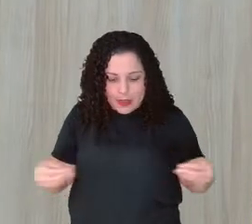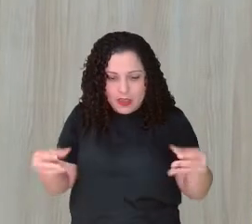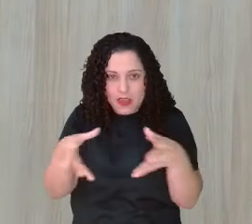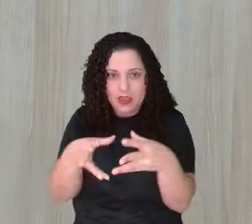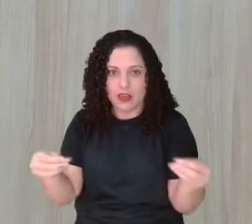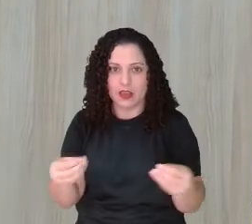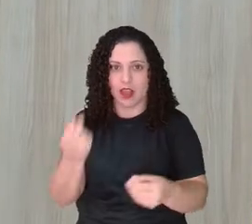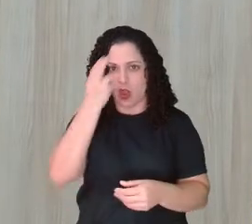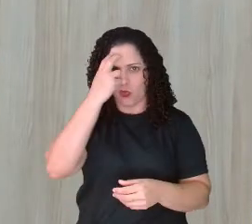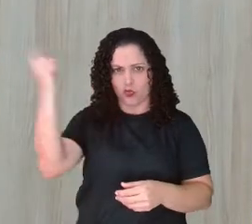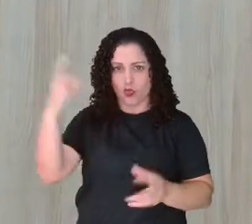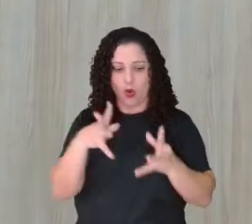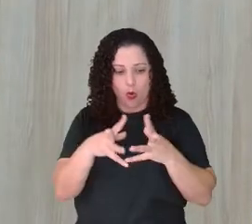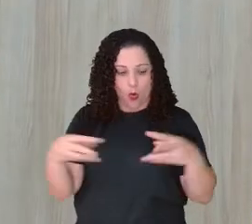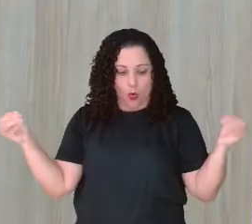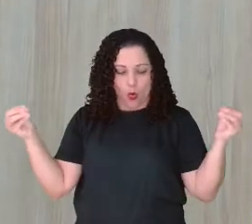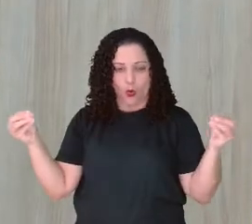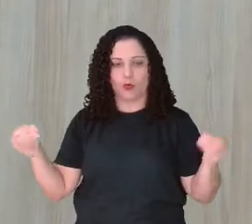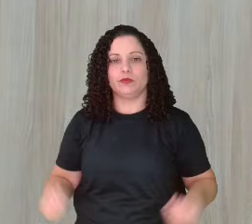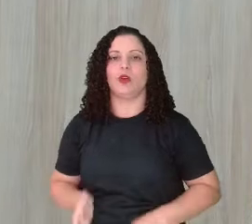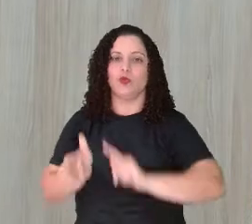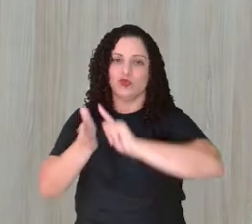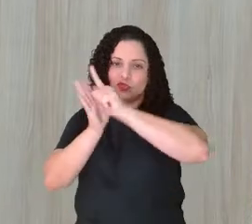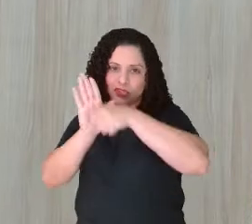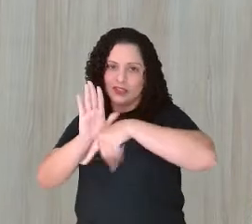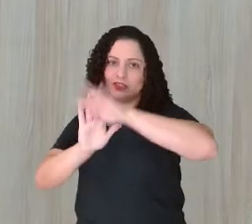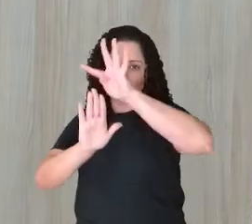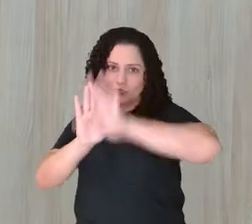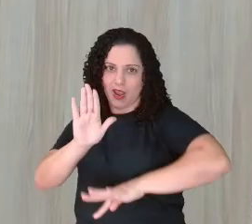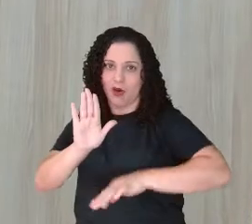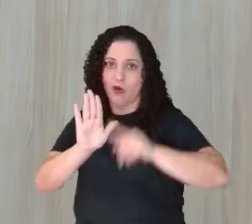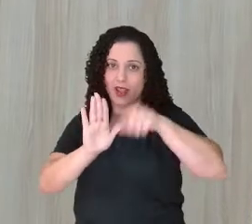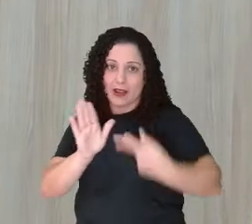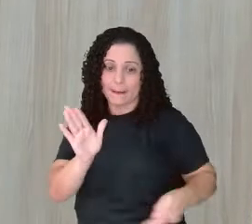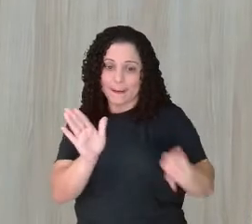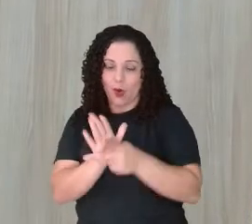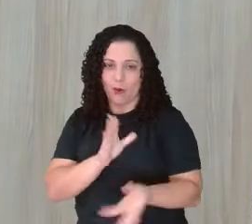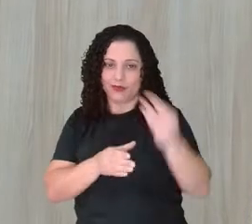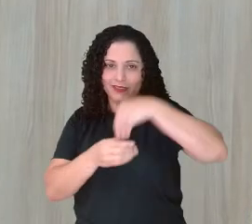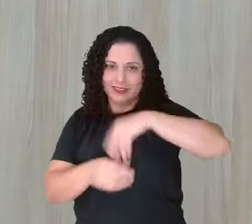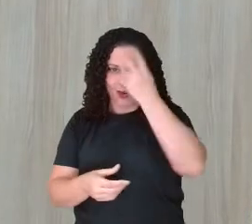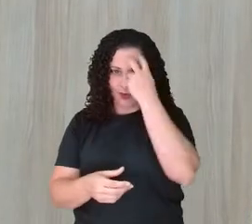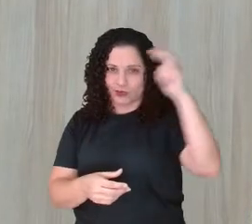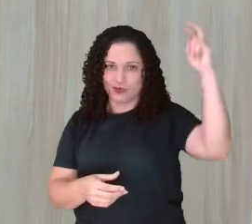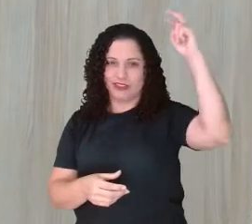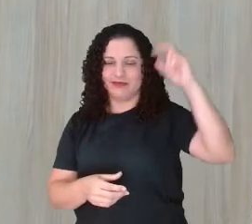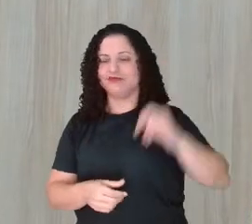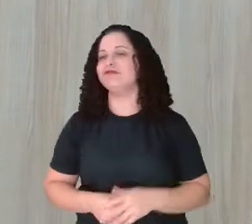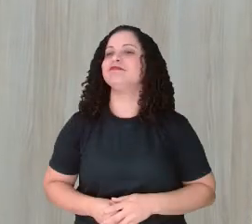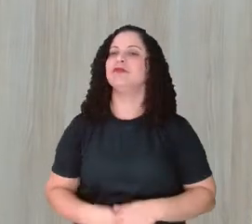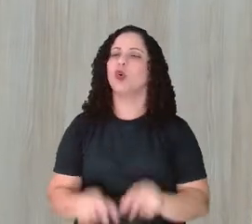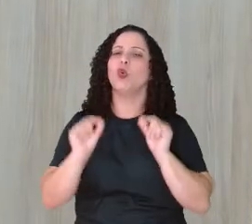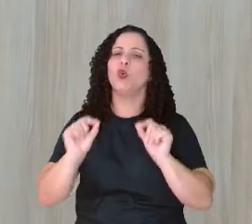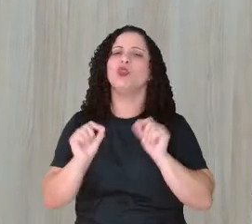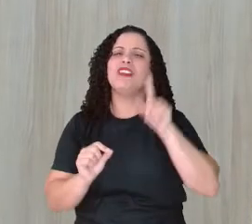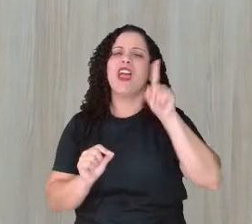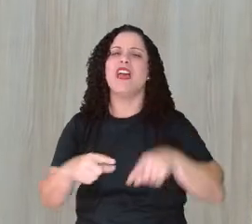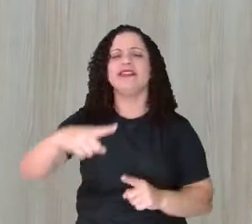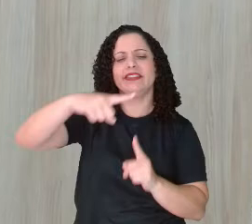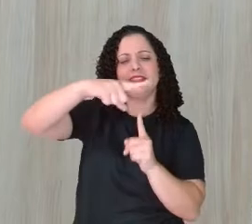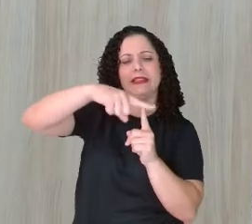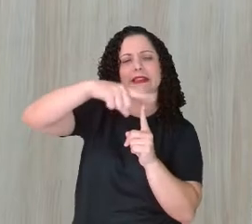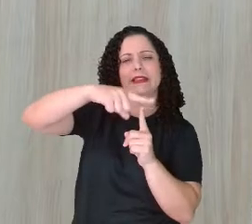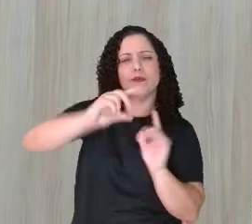sociedade, da nossa cultura. Então, os gêneros textuais fazem parte da nossa cultura. E o que são tipos? No